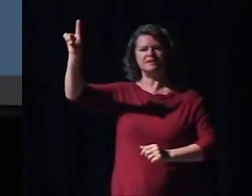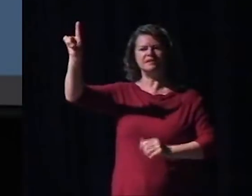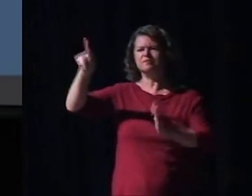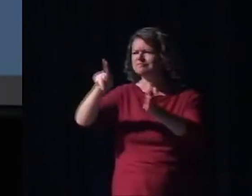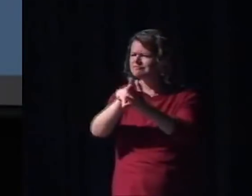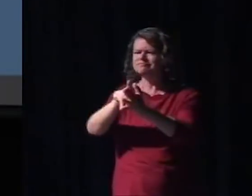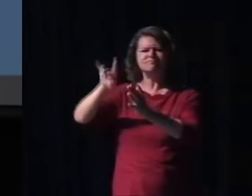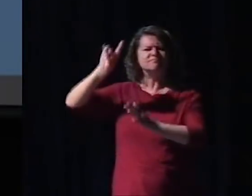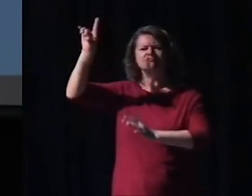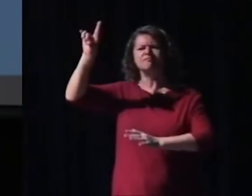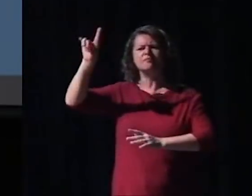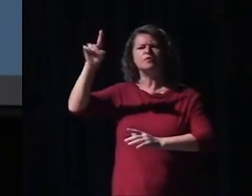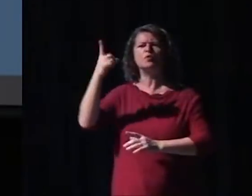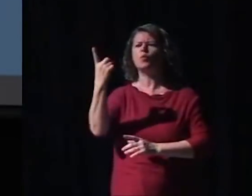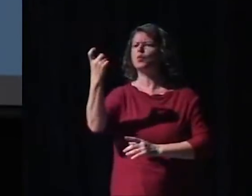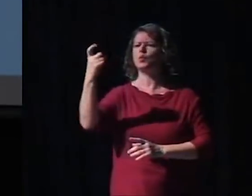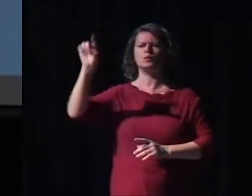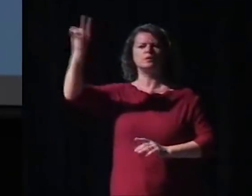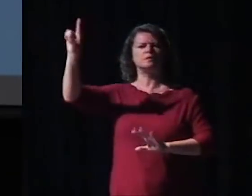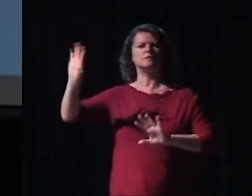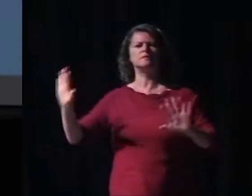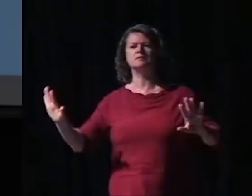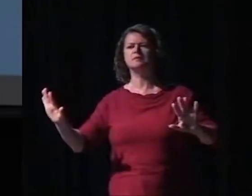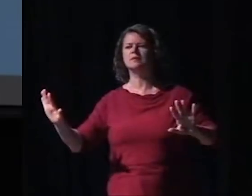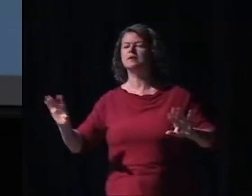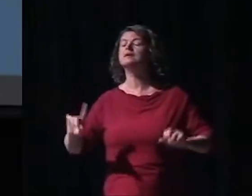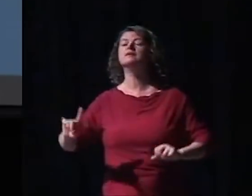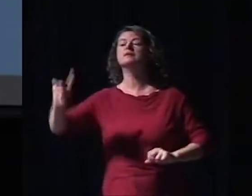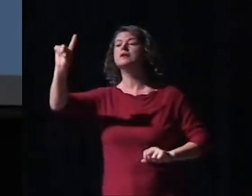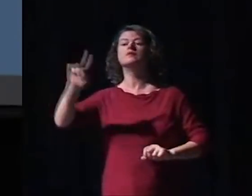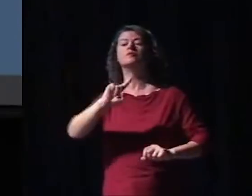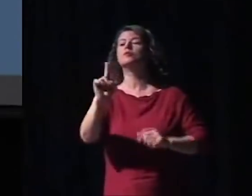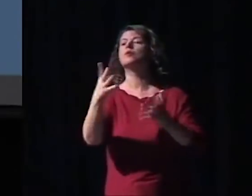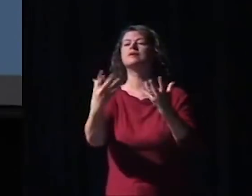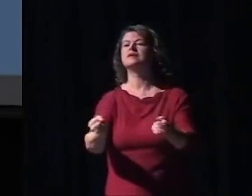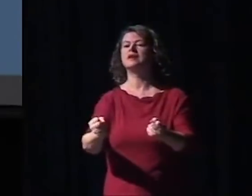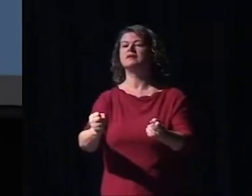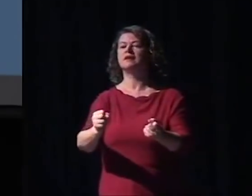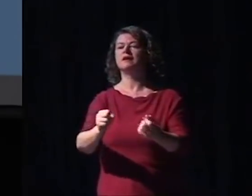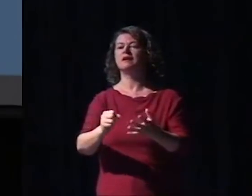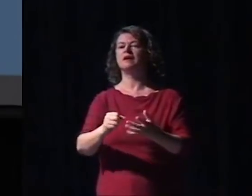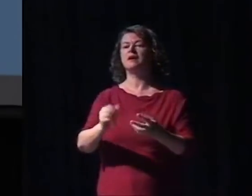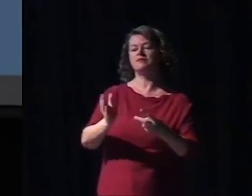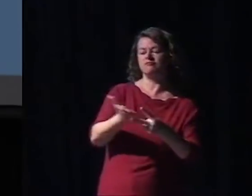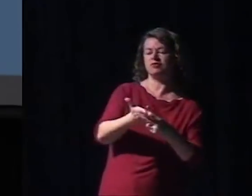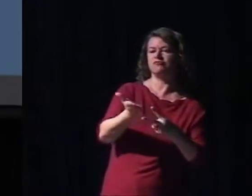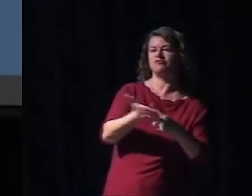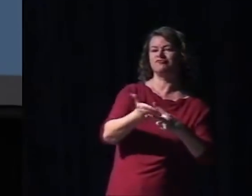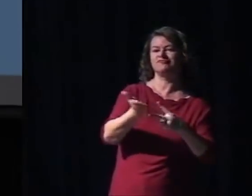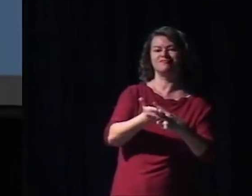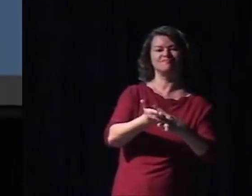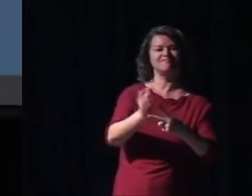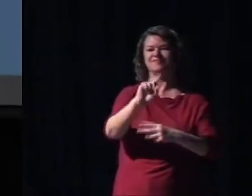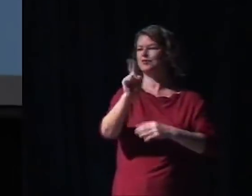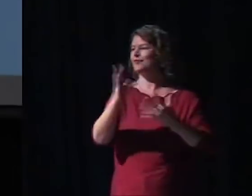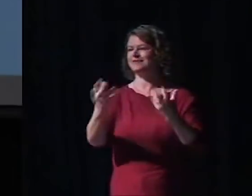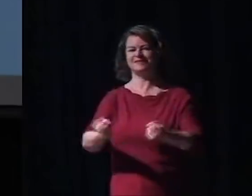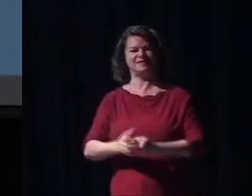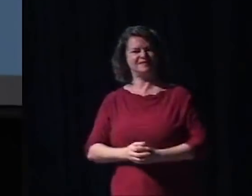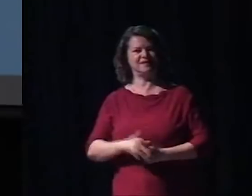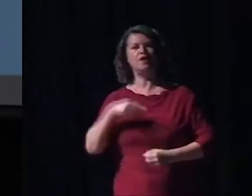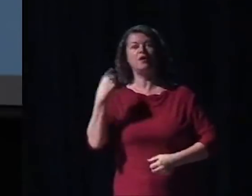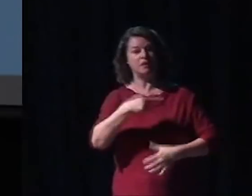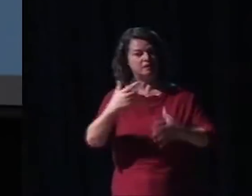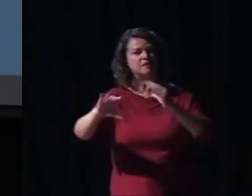Senhor. Deus, ele não nos reparte com mais ninguém. Nós cantamos aqui, eu sou tua casa, tua